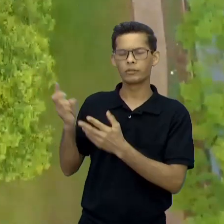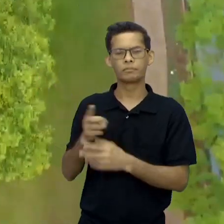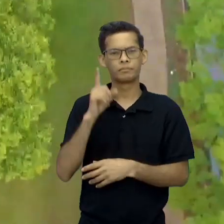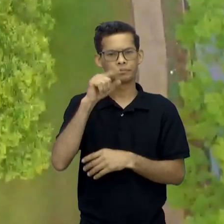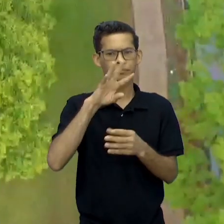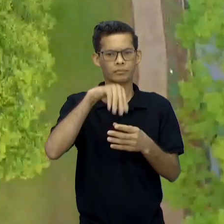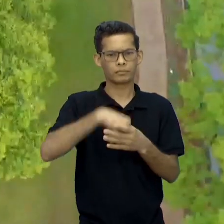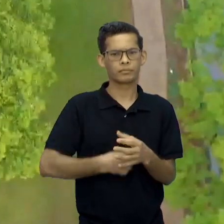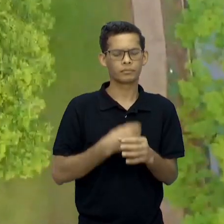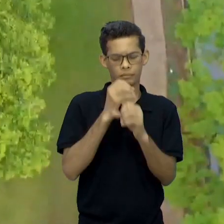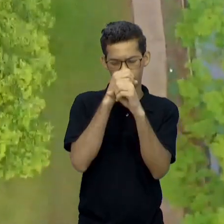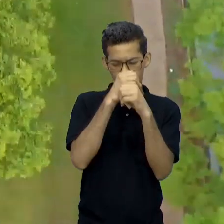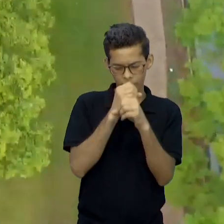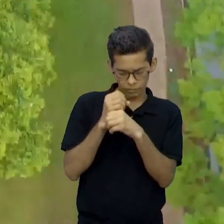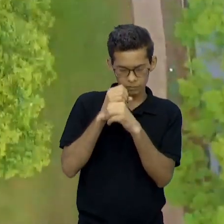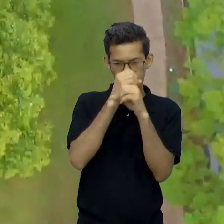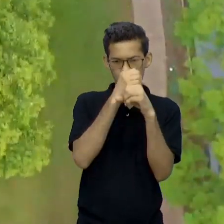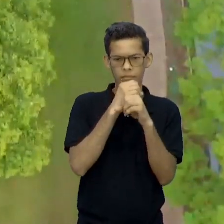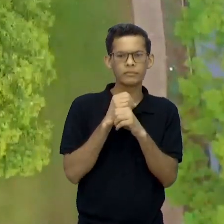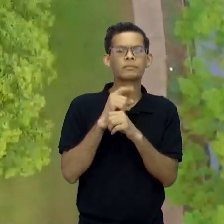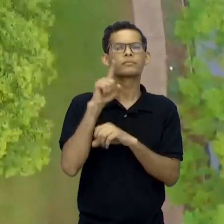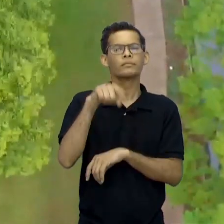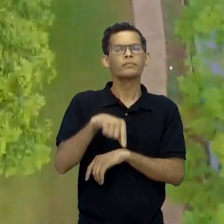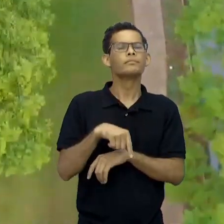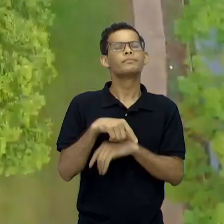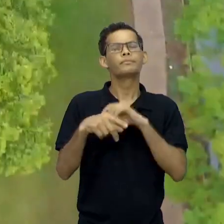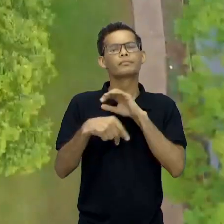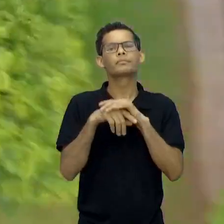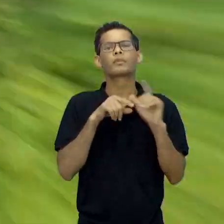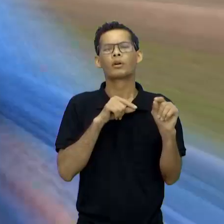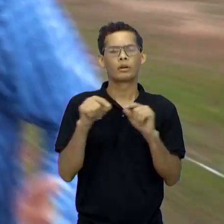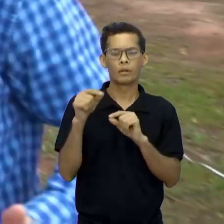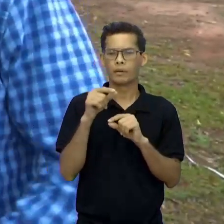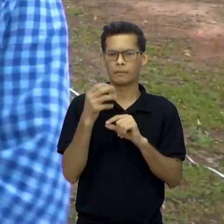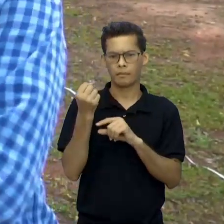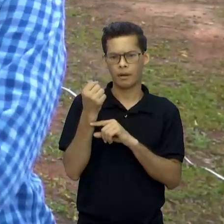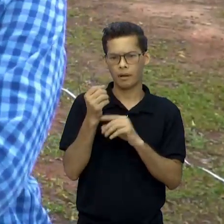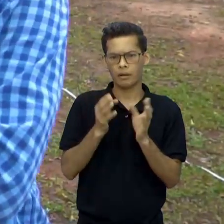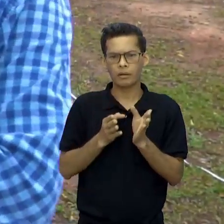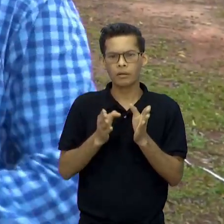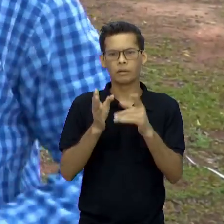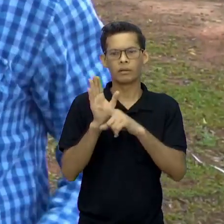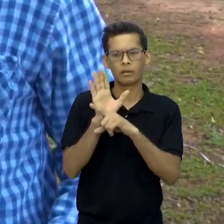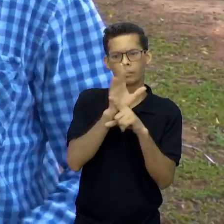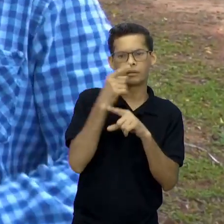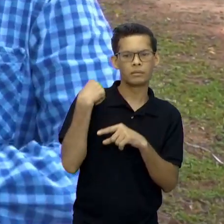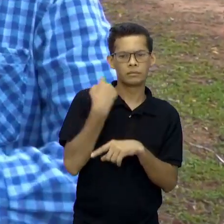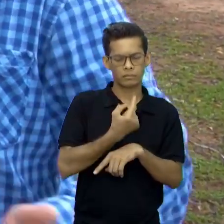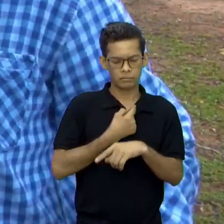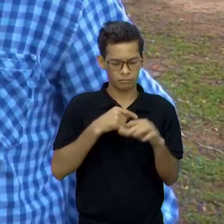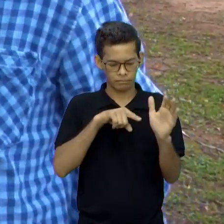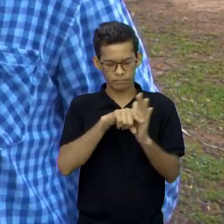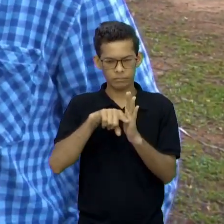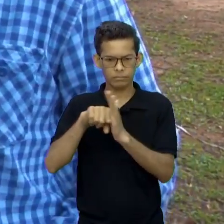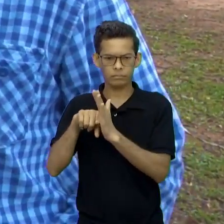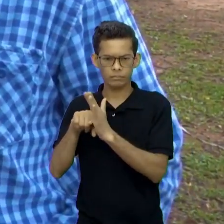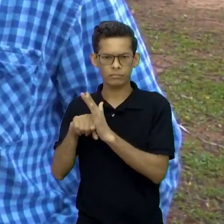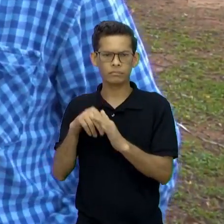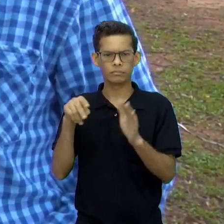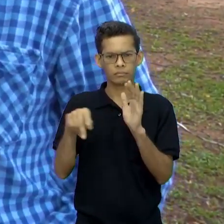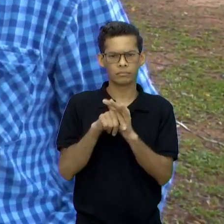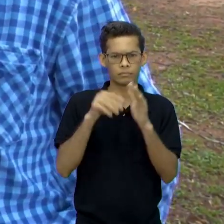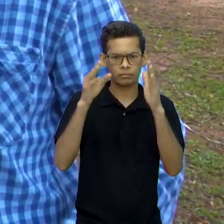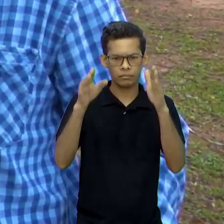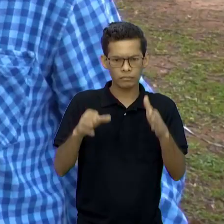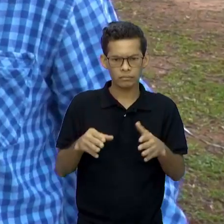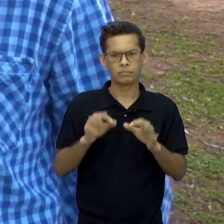vendo aqui, onde tem essas 2 linhas brancas, que servem de guia para a gente passar o nosso levantamento, fazer o nosso